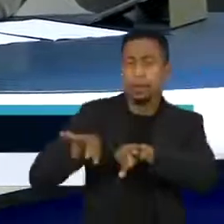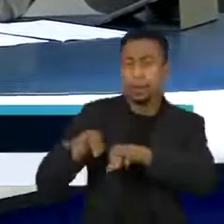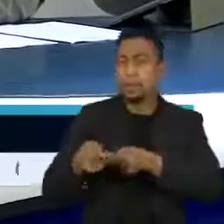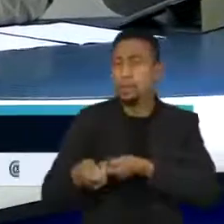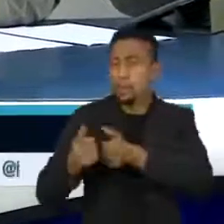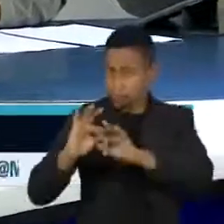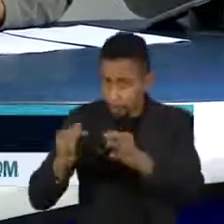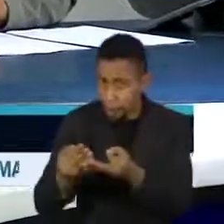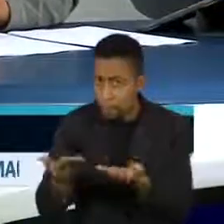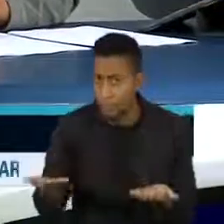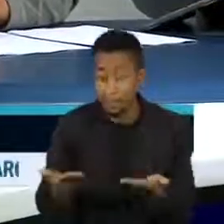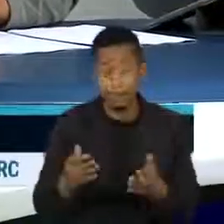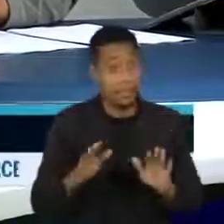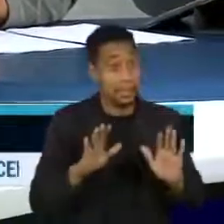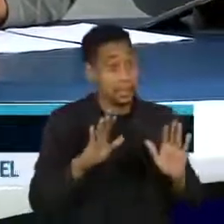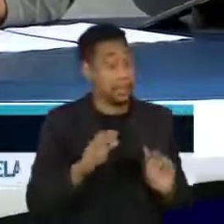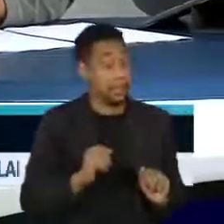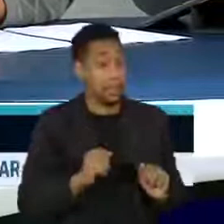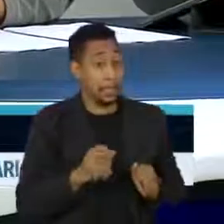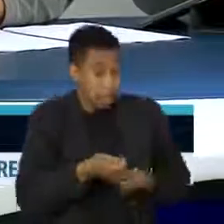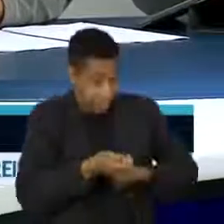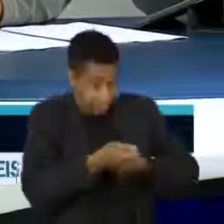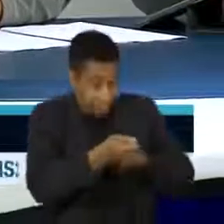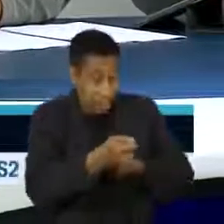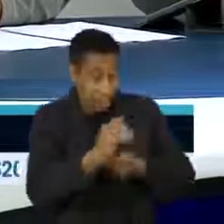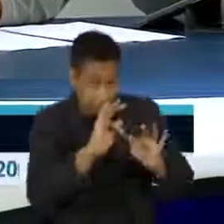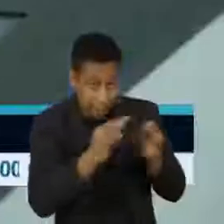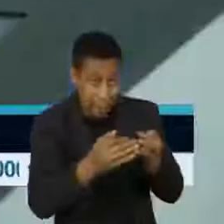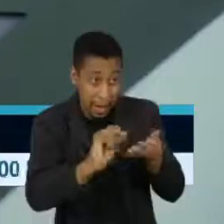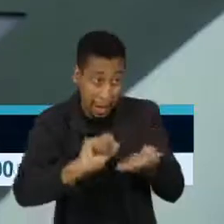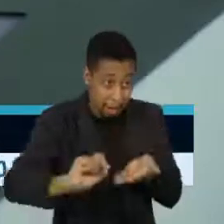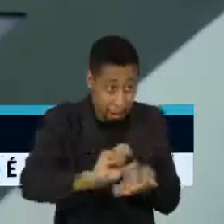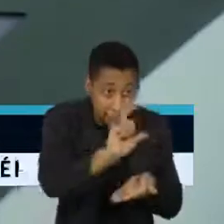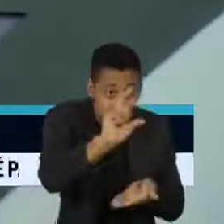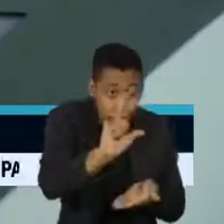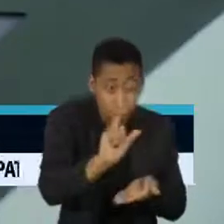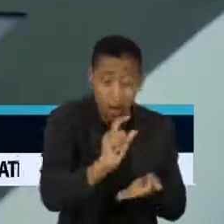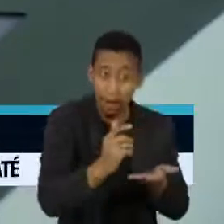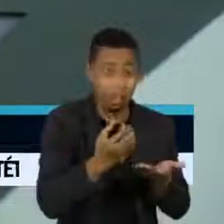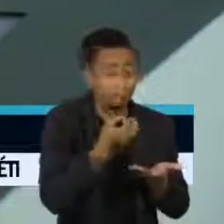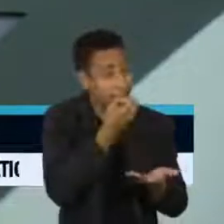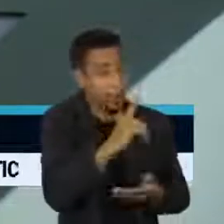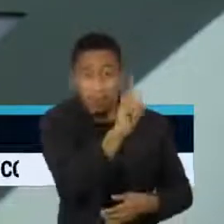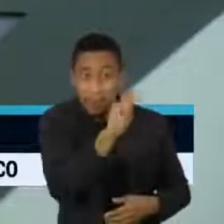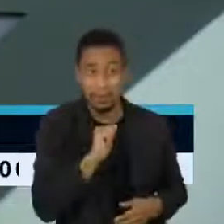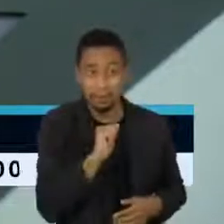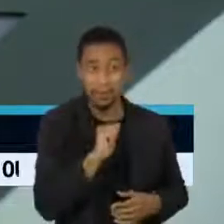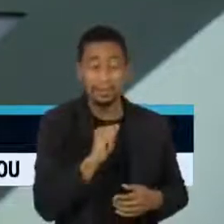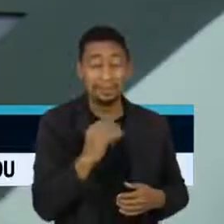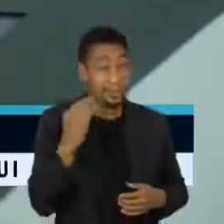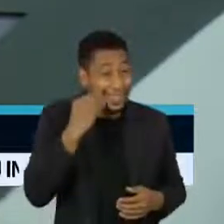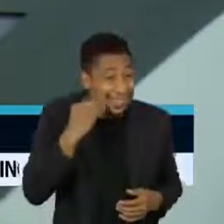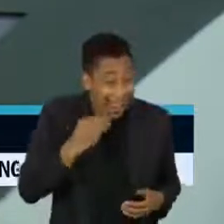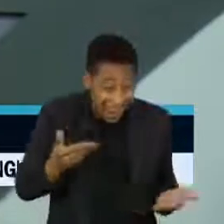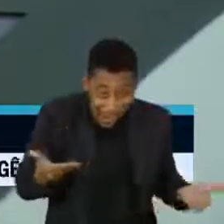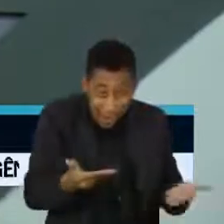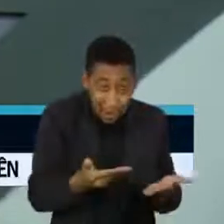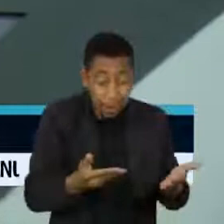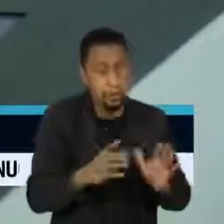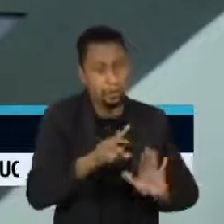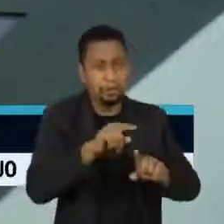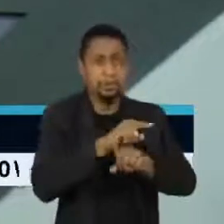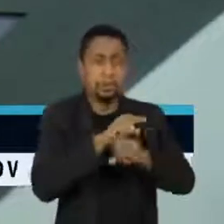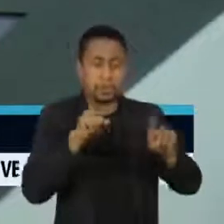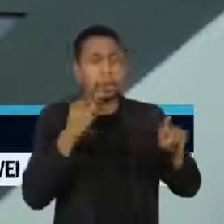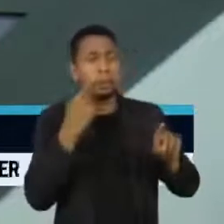verdade seria bom que ele não conseguisse o que nem tentasse fazer isso porque o que acontece essa tentativa agora é óbvio que se você